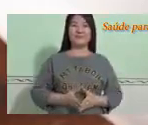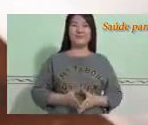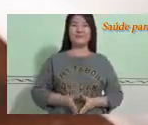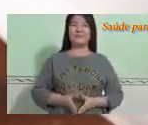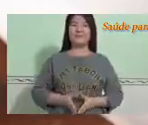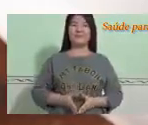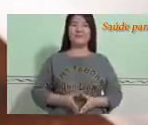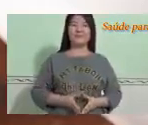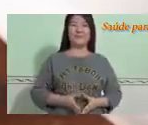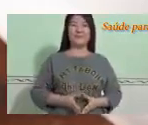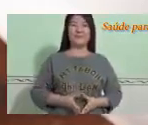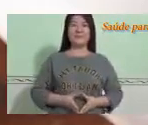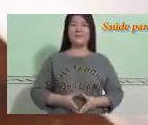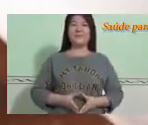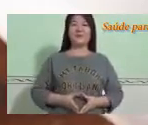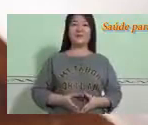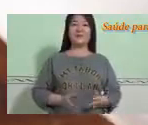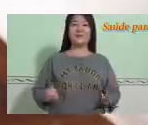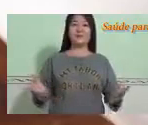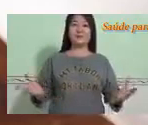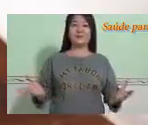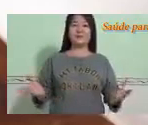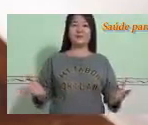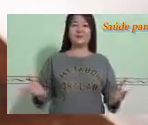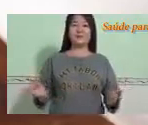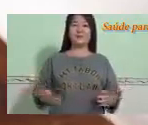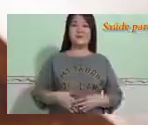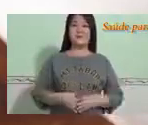diversas vitaminas e minerais, trazendo benefícios como